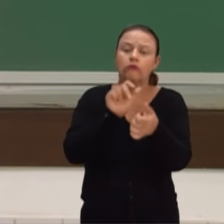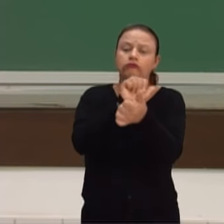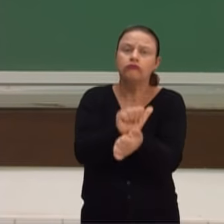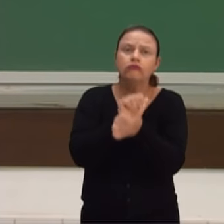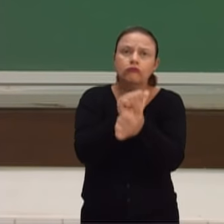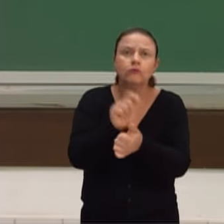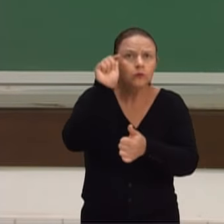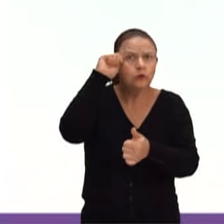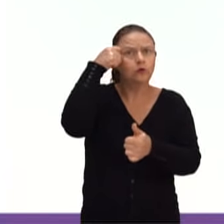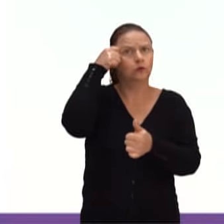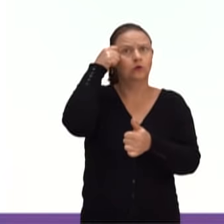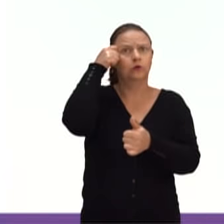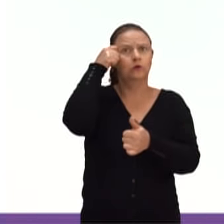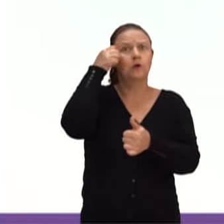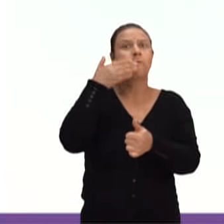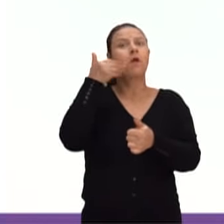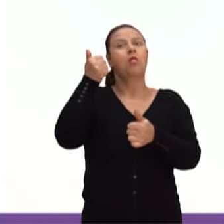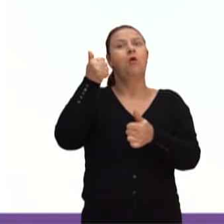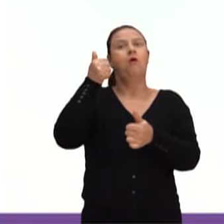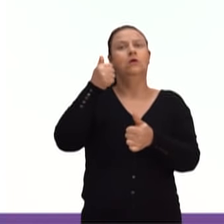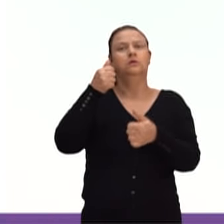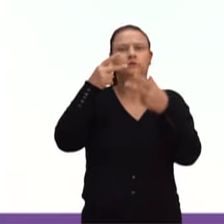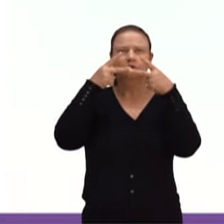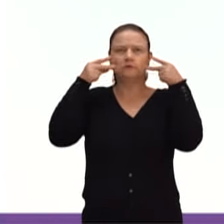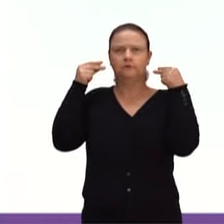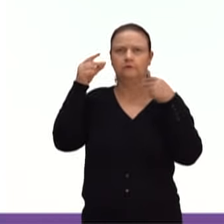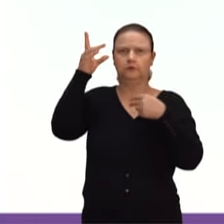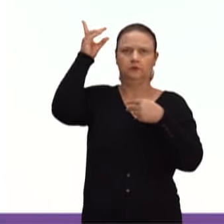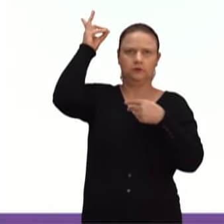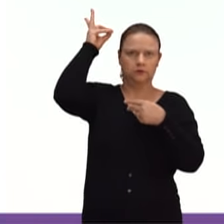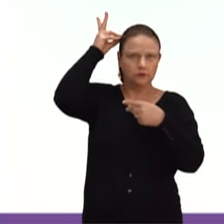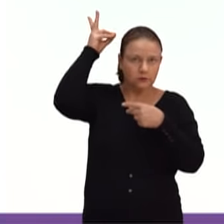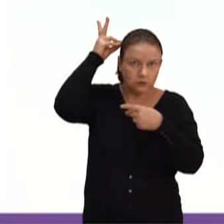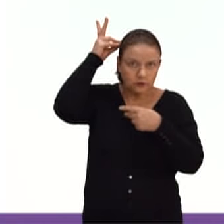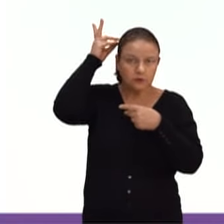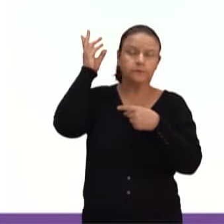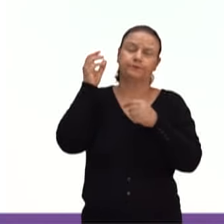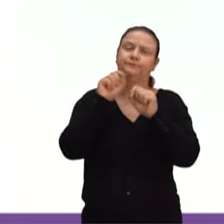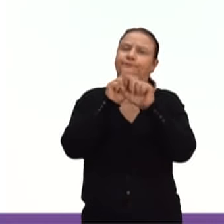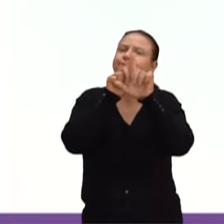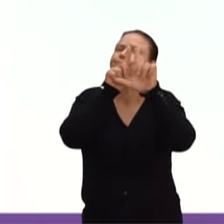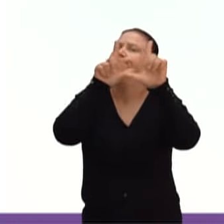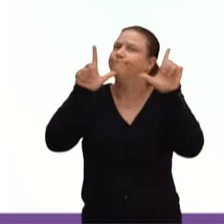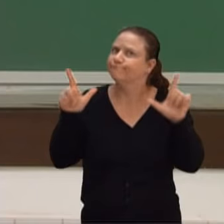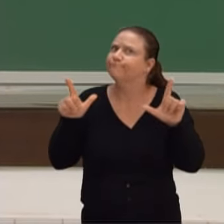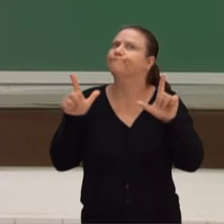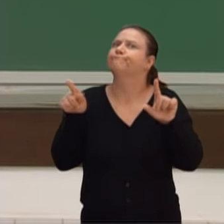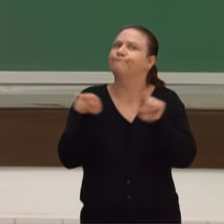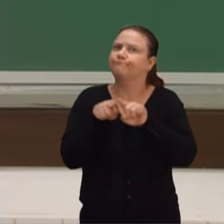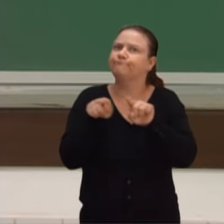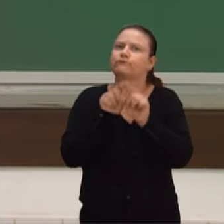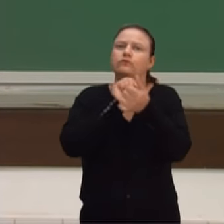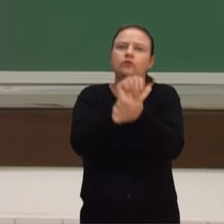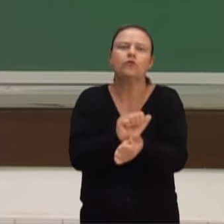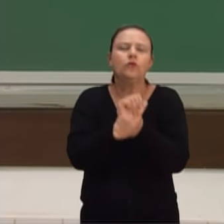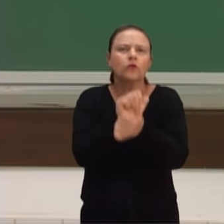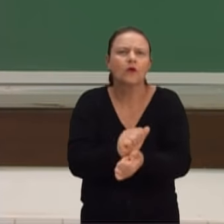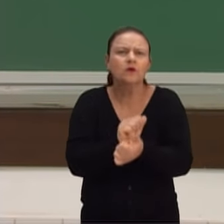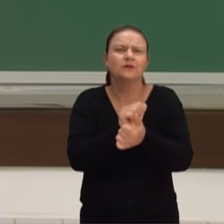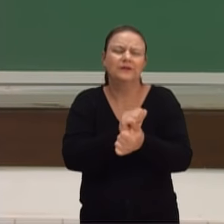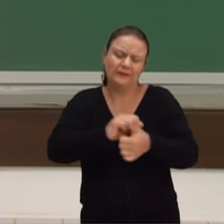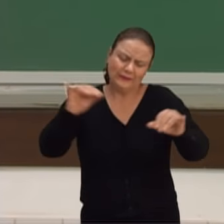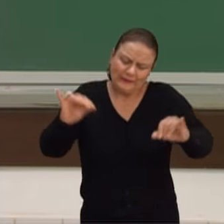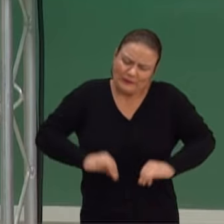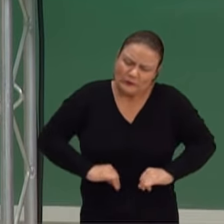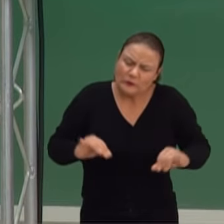escravidão indígena. E ainda, o que é óbvio, os escravos eram maltratados. Havia maus tratos